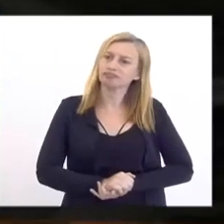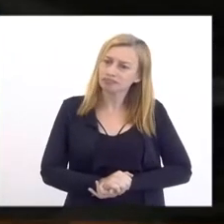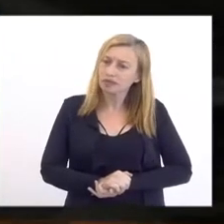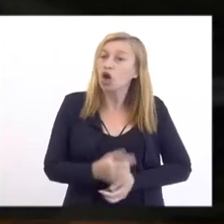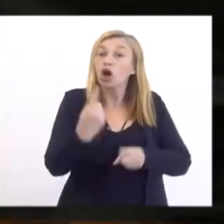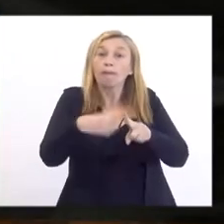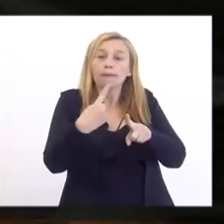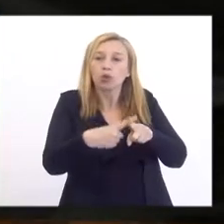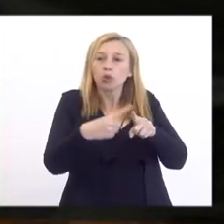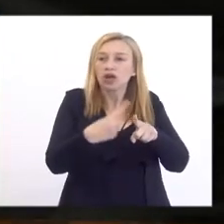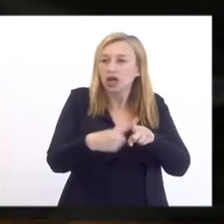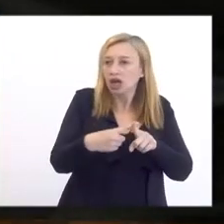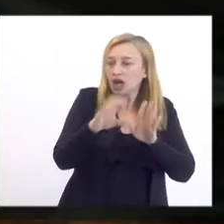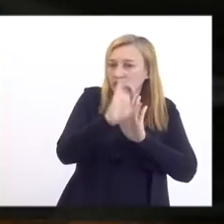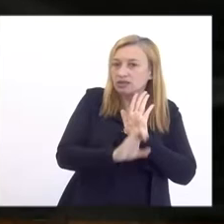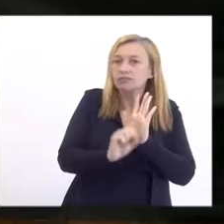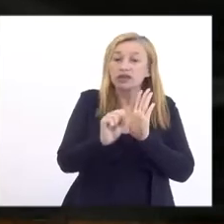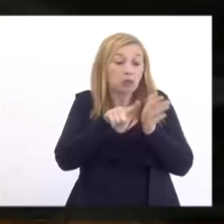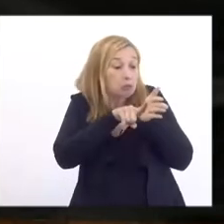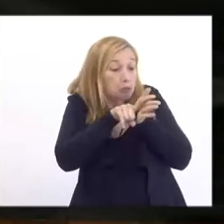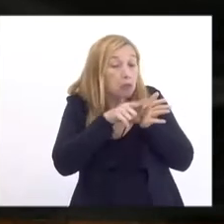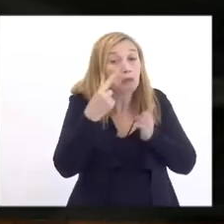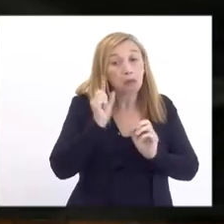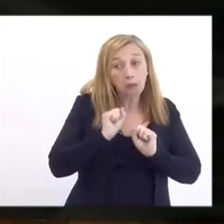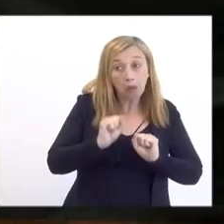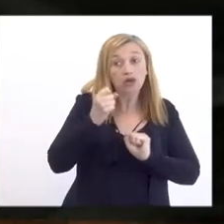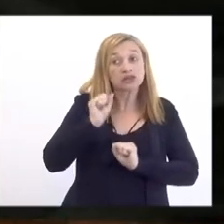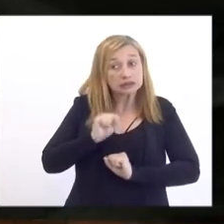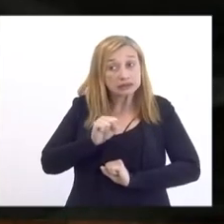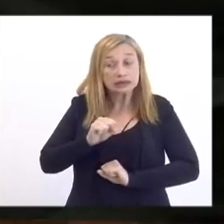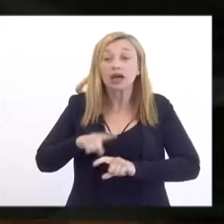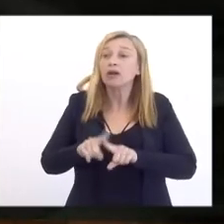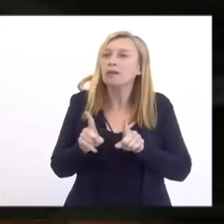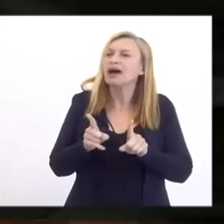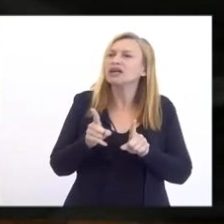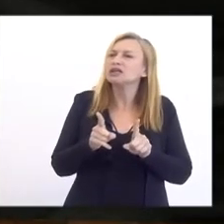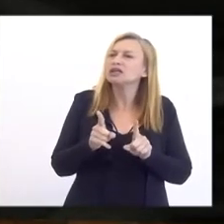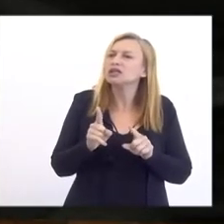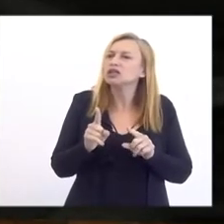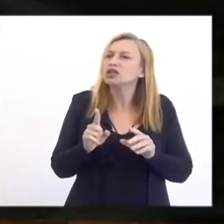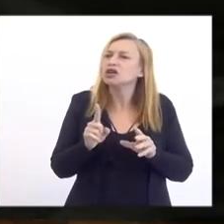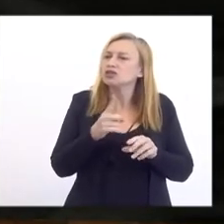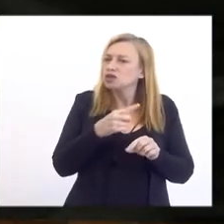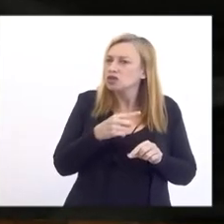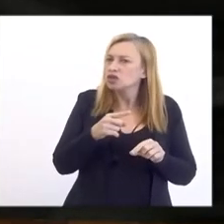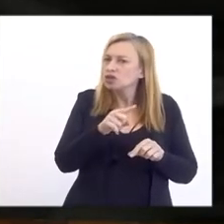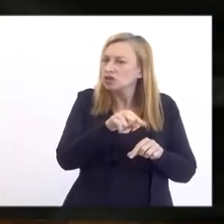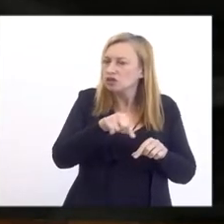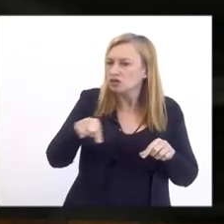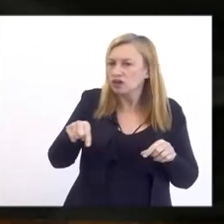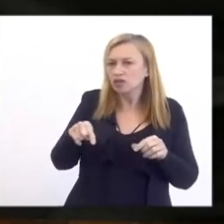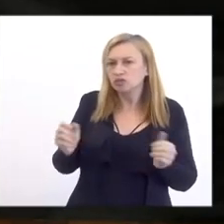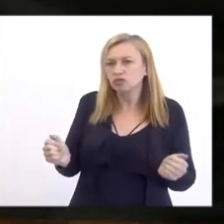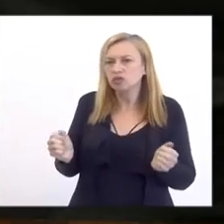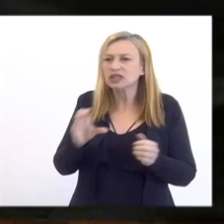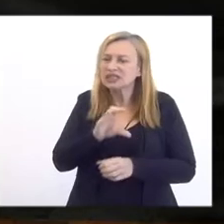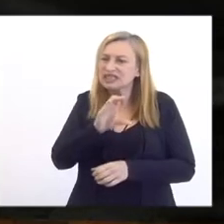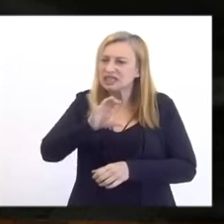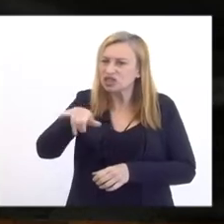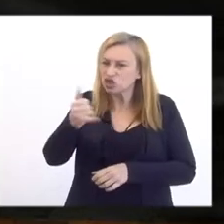as emendas podem ser apreciadas, sim. Agora, a questão é, vamos trazer isso para a CCJ ou deixar